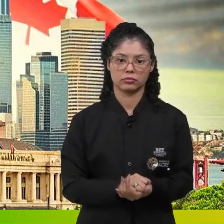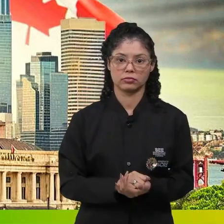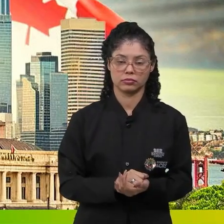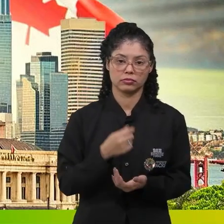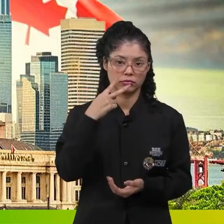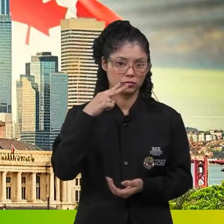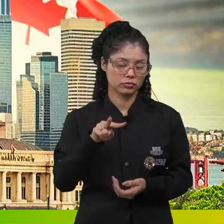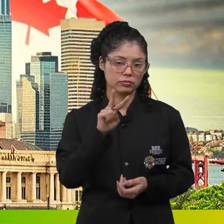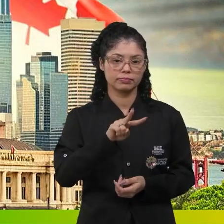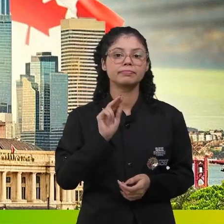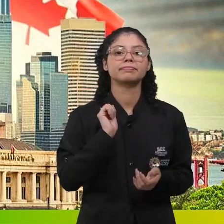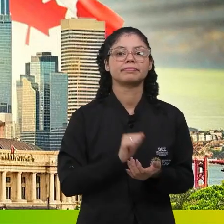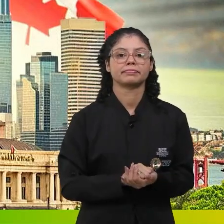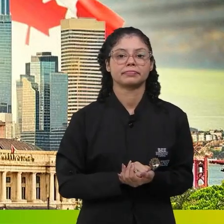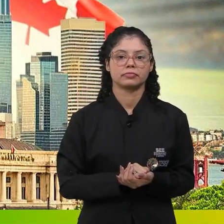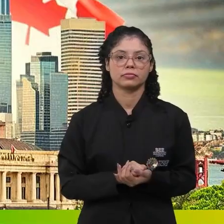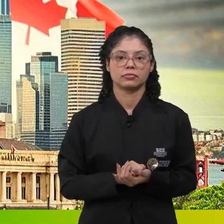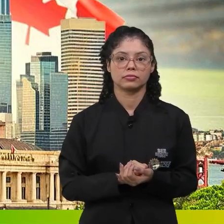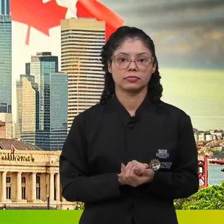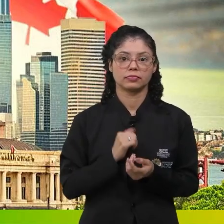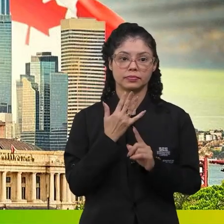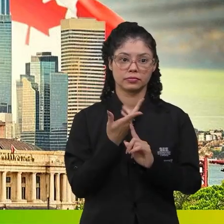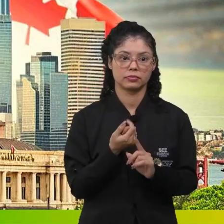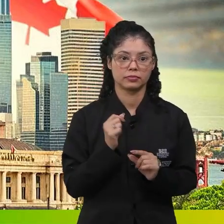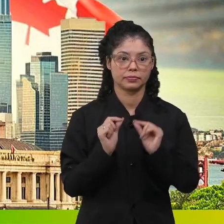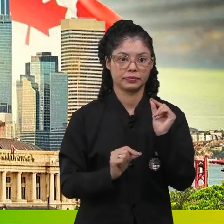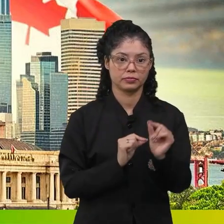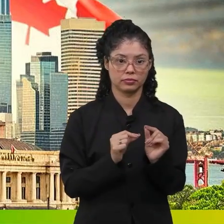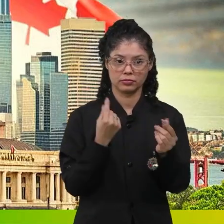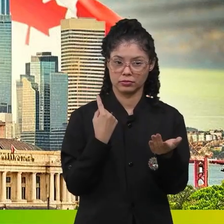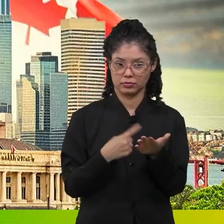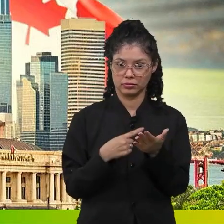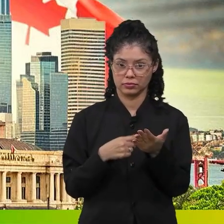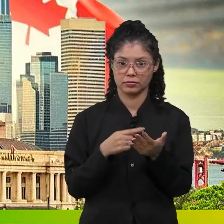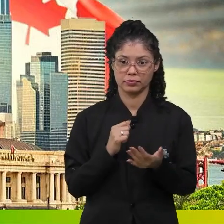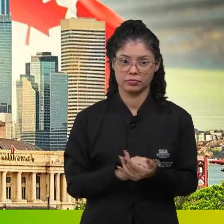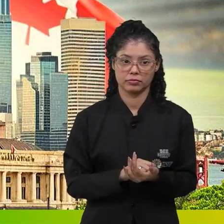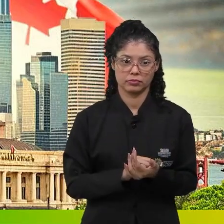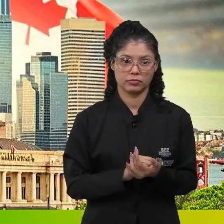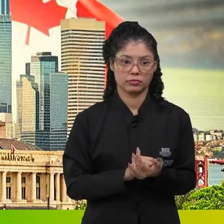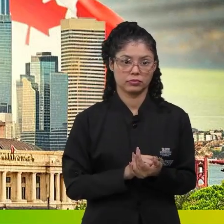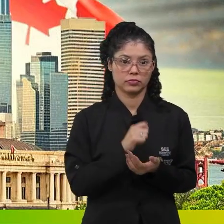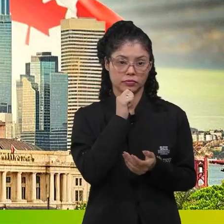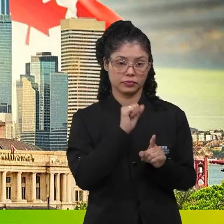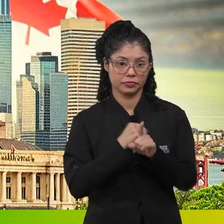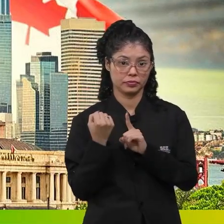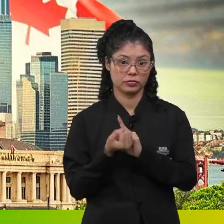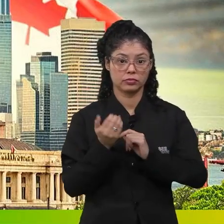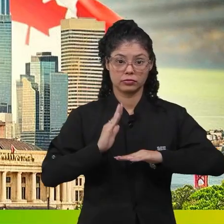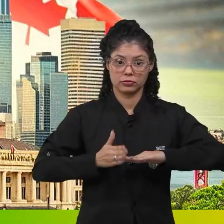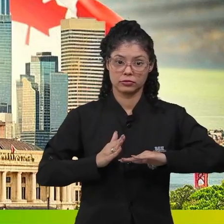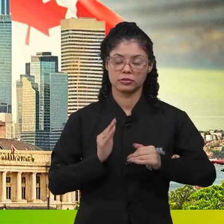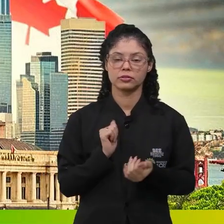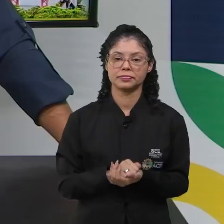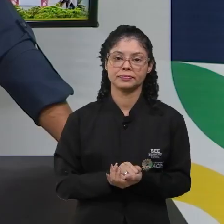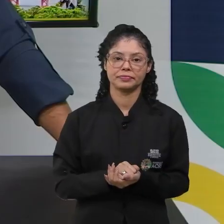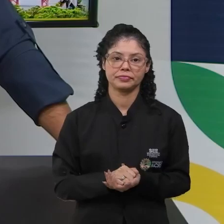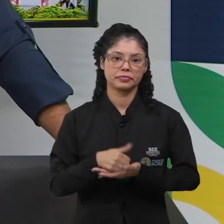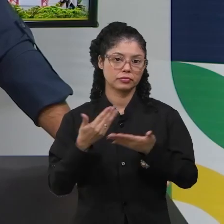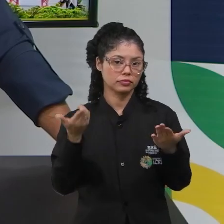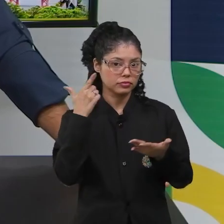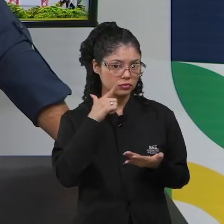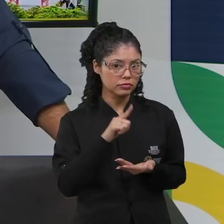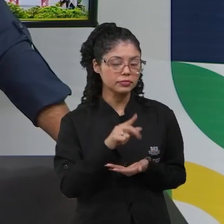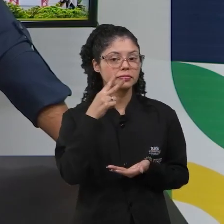ver nitidamente cultural e artística que marcam a sociedade contemporânea. Então, nós